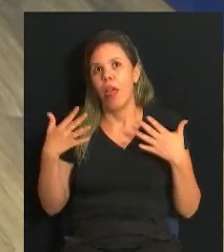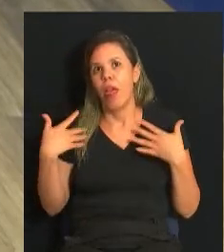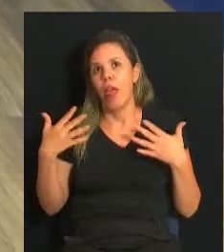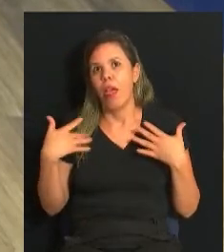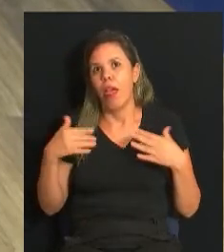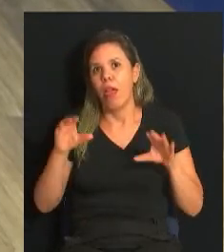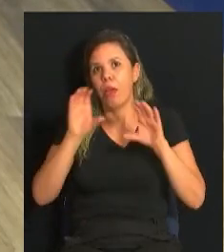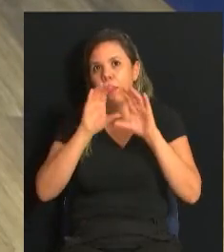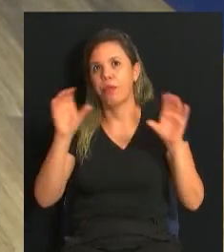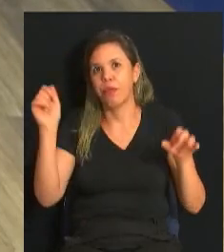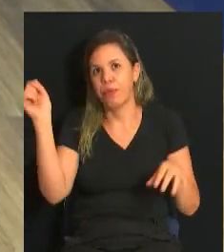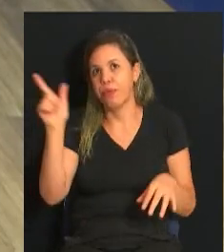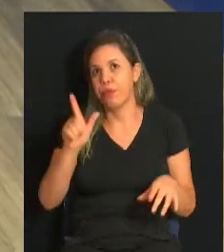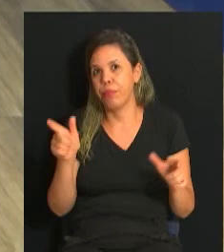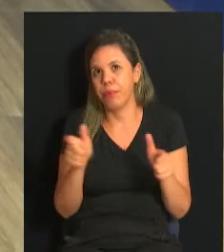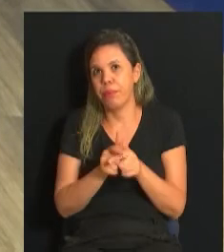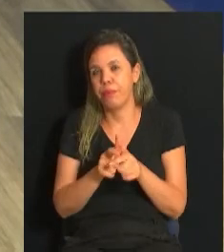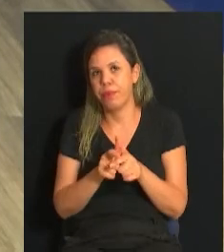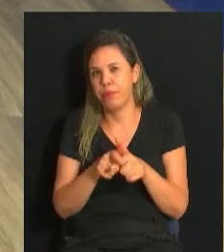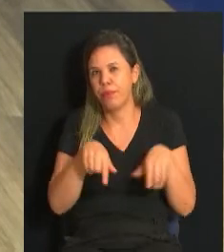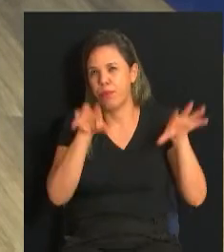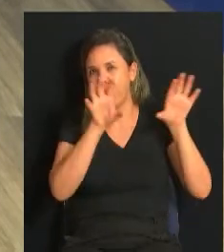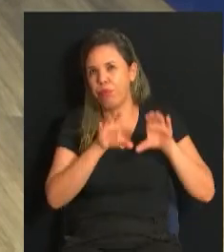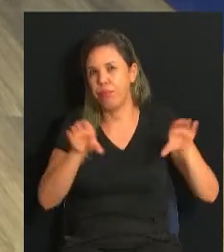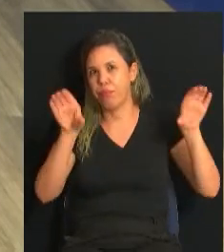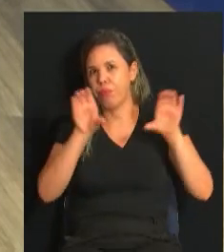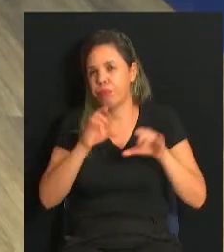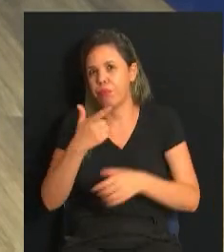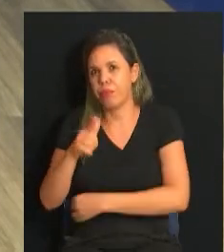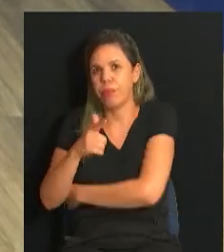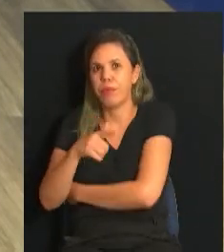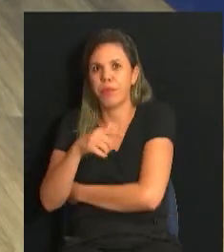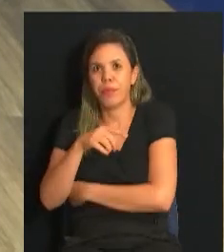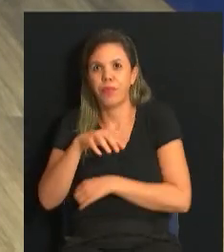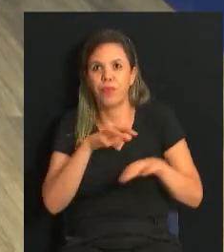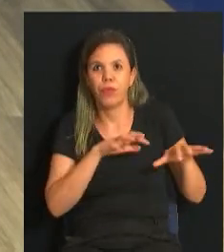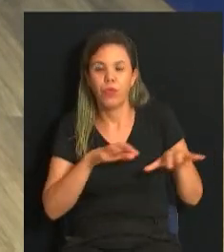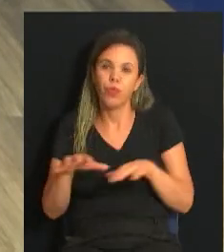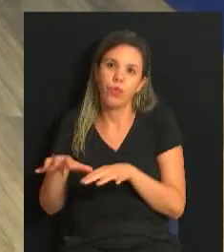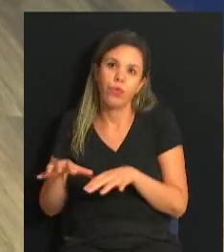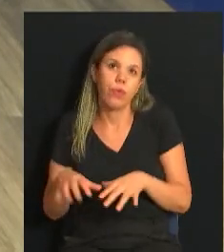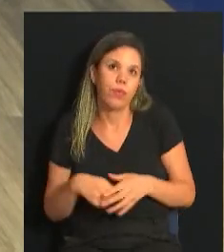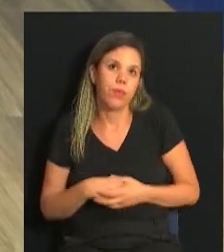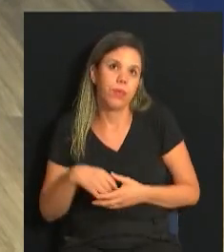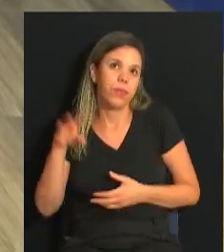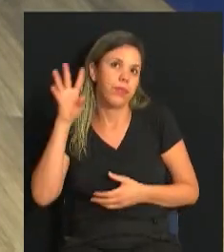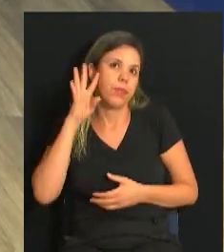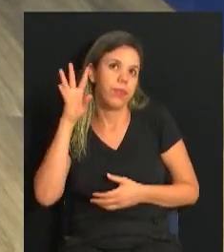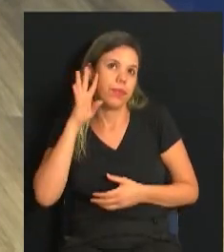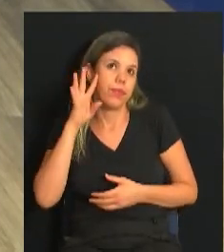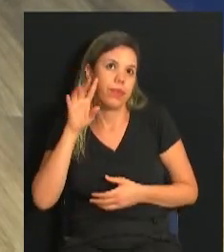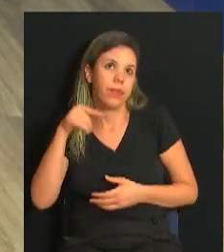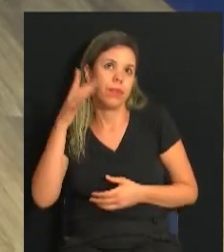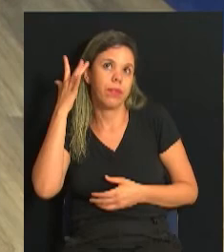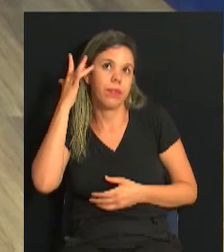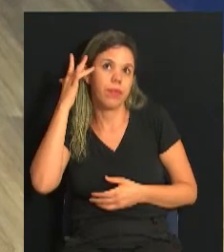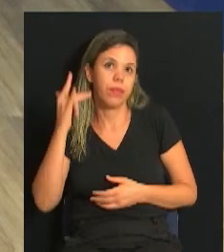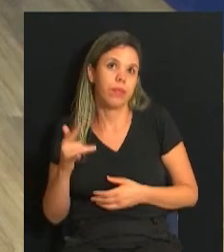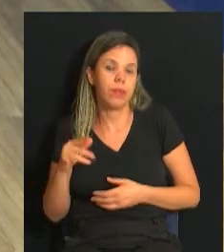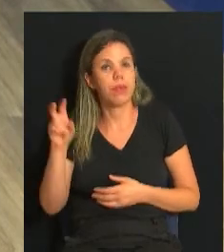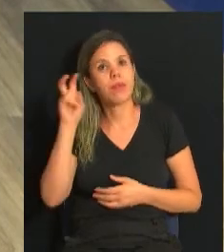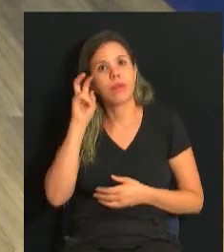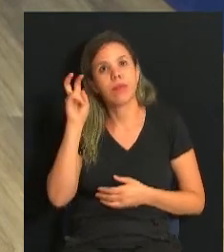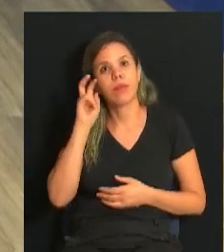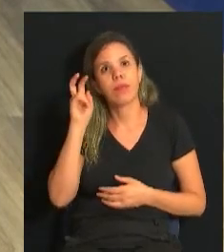Céu Azul diminuiu a nebulosidade não tem previsão de chuva então para esta quarta-feira para amanhã quinta-feira